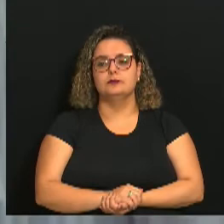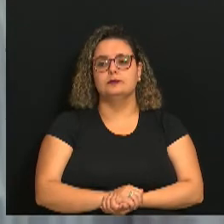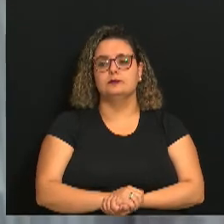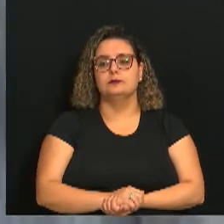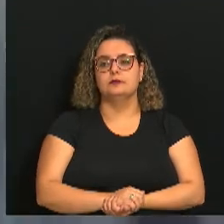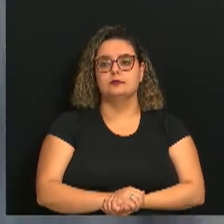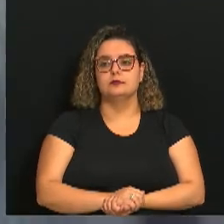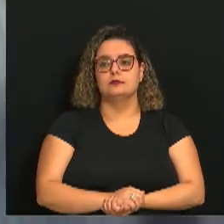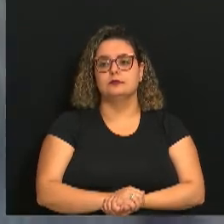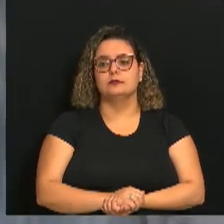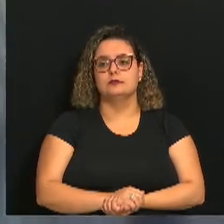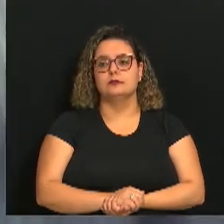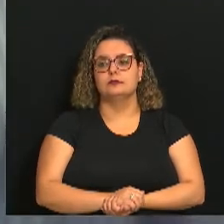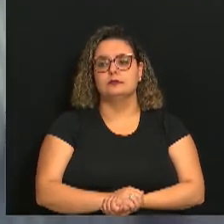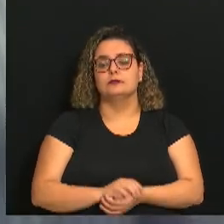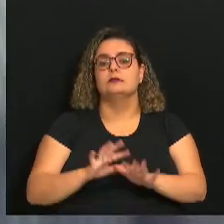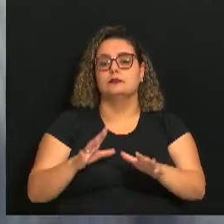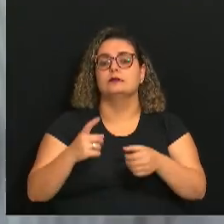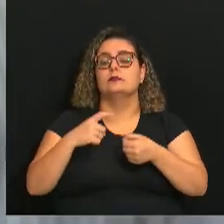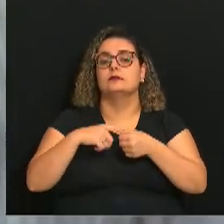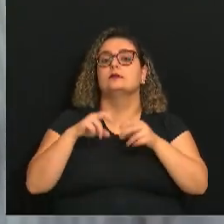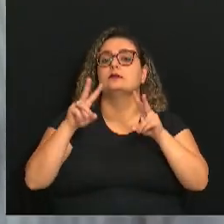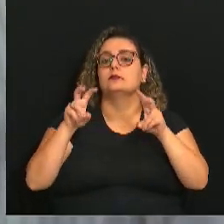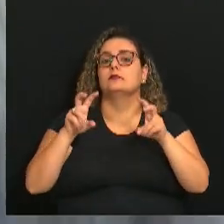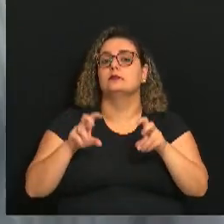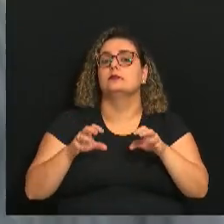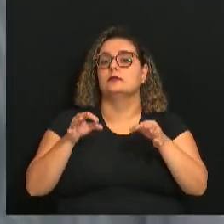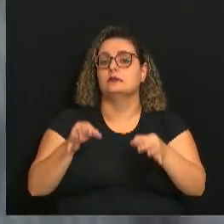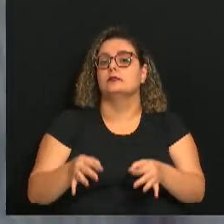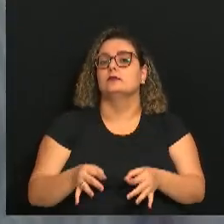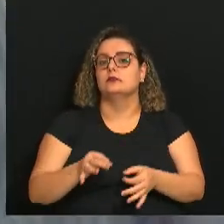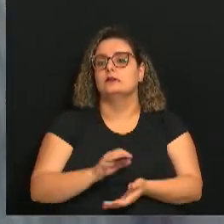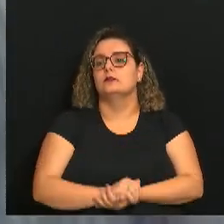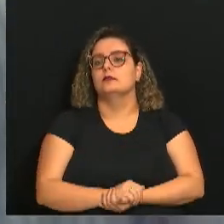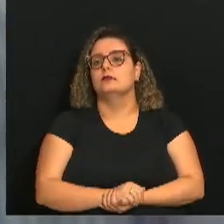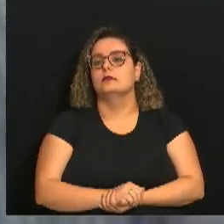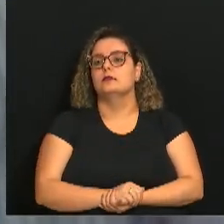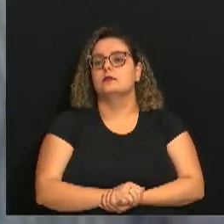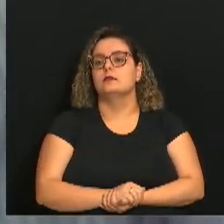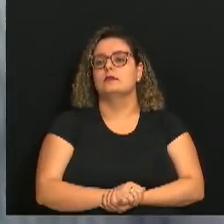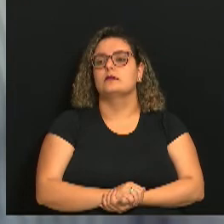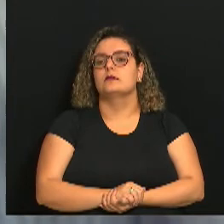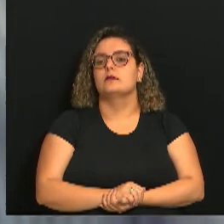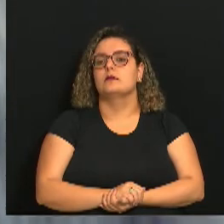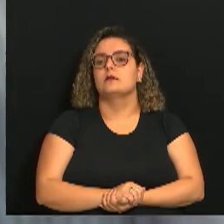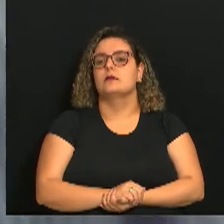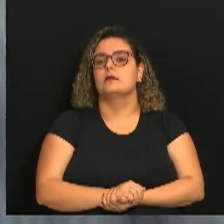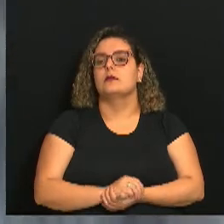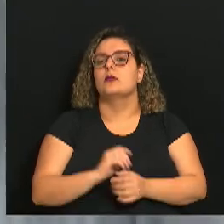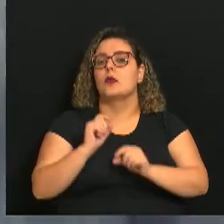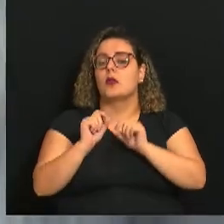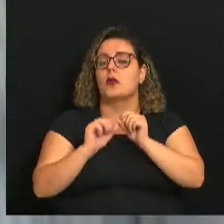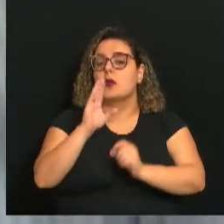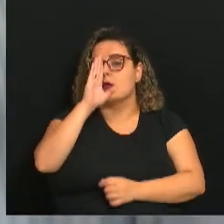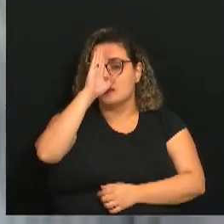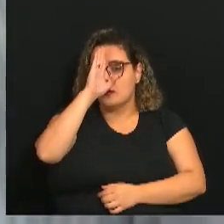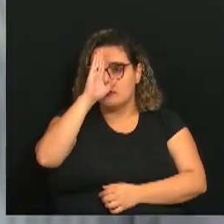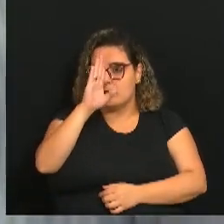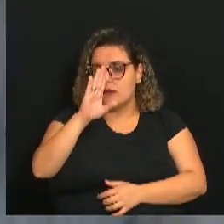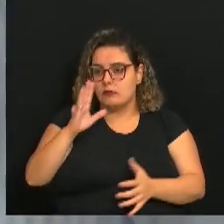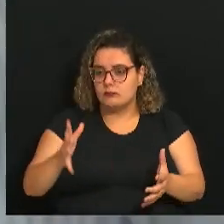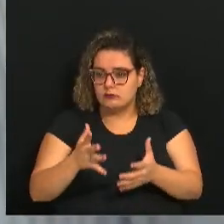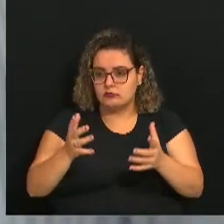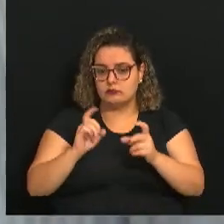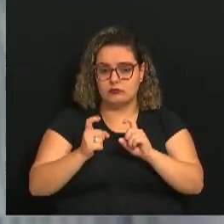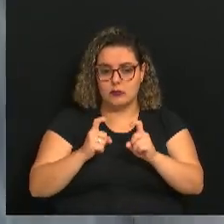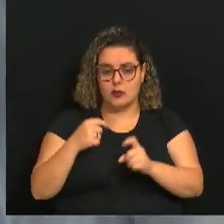Mas, voltando ao nosso tema específico, o que eu queria assim, deixar como a principal contribuição dessa reunião